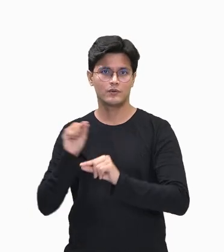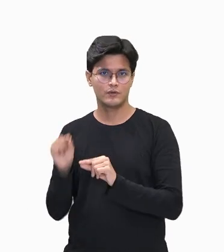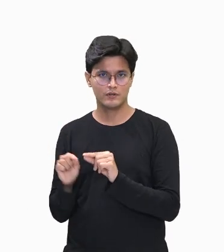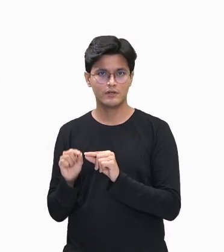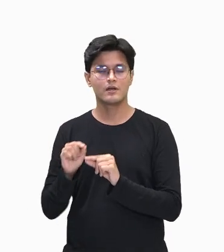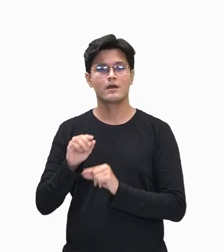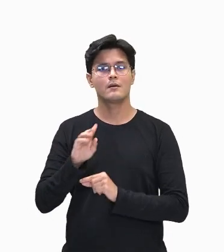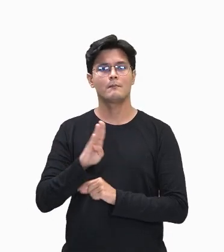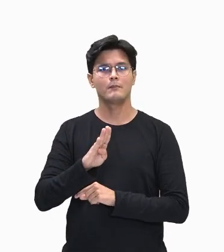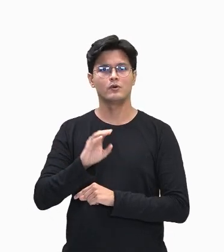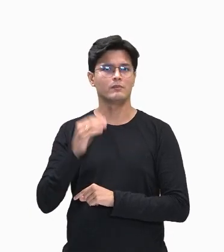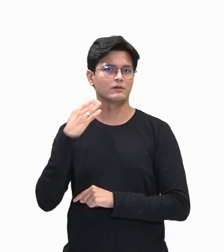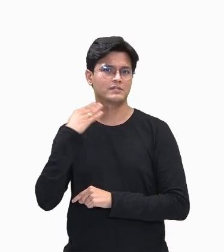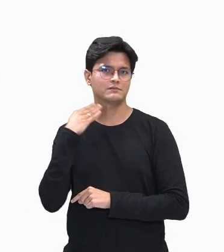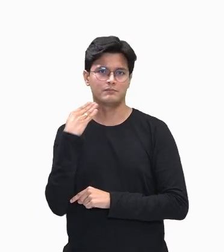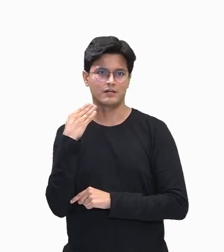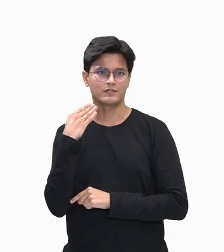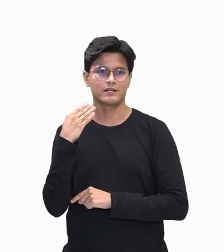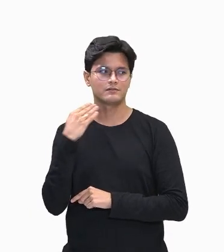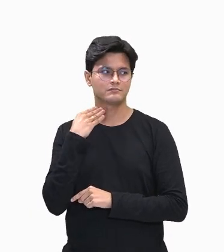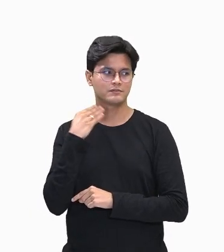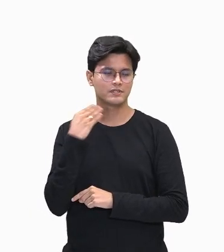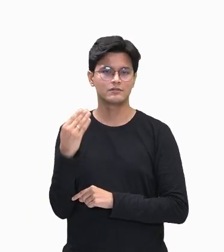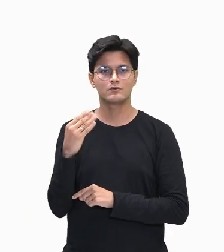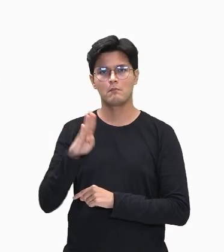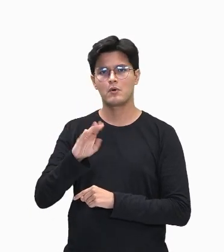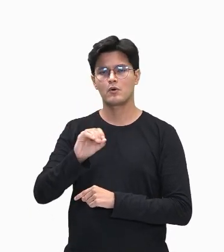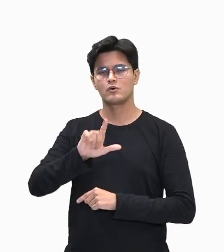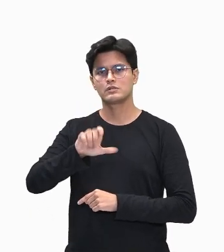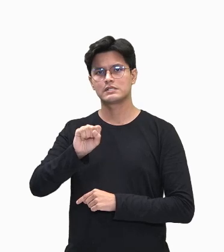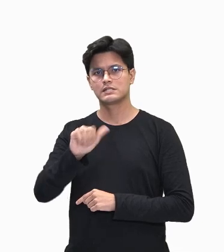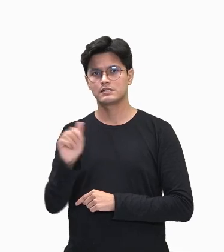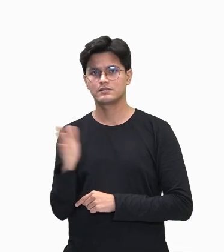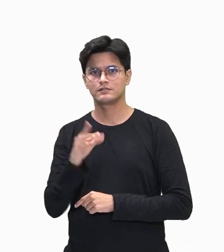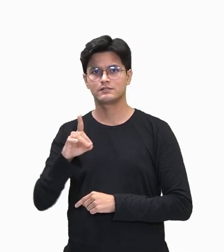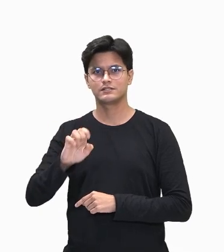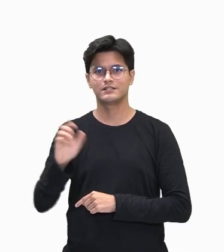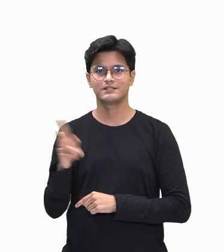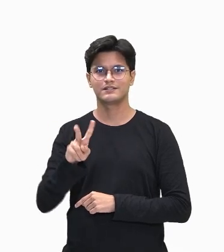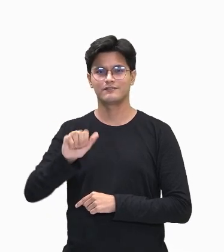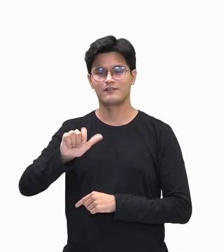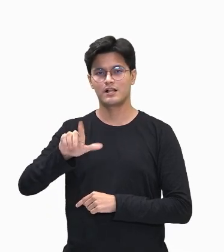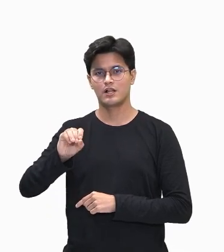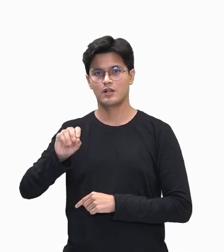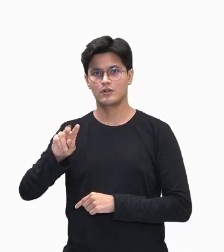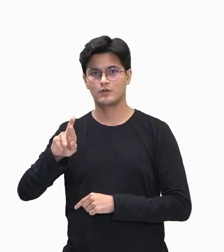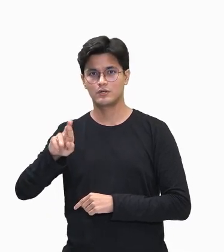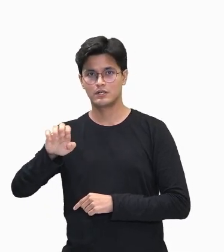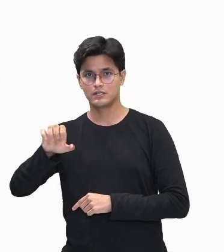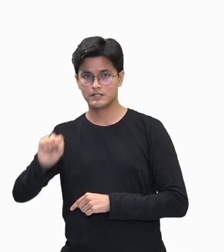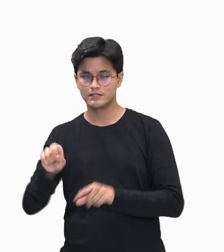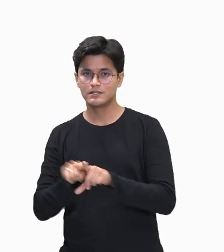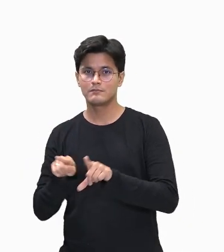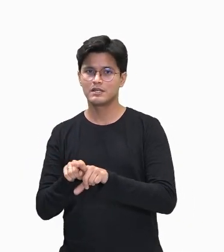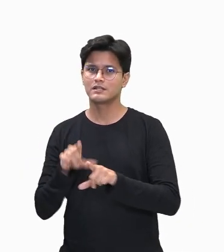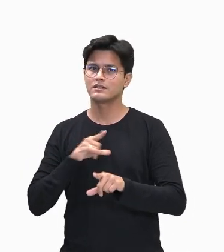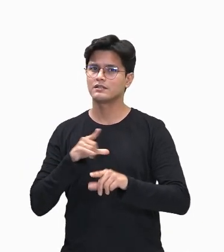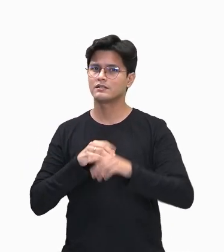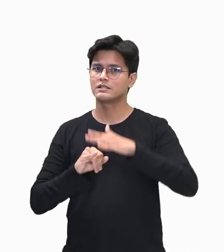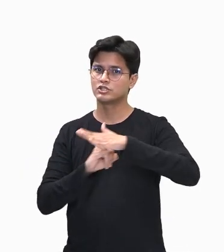de Valores, né? Nós temos aí vários institutos, como por exemplo o